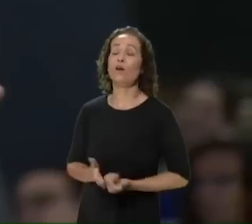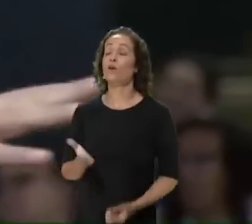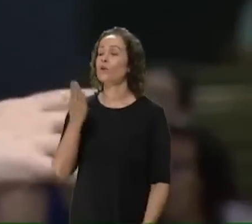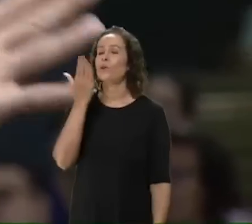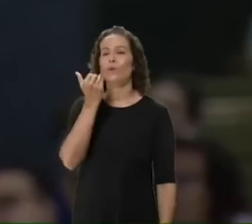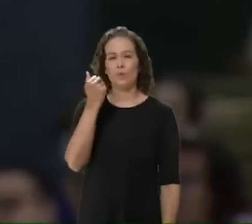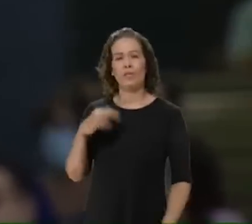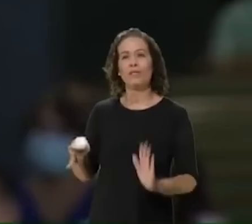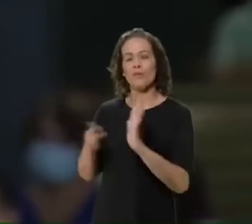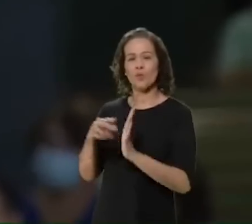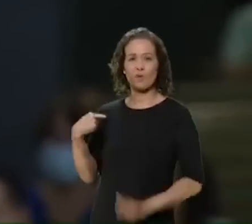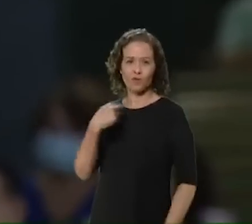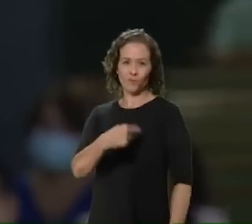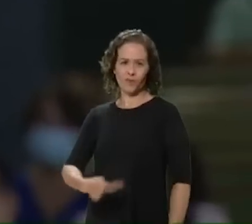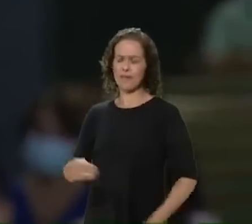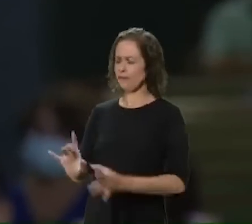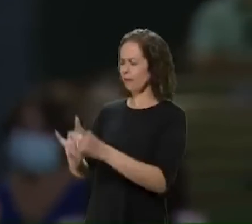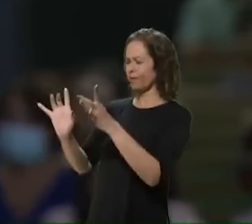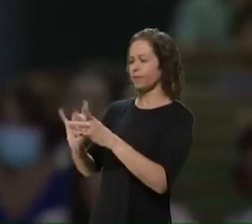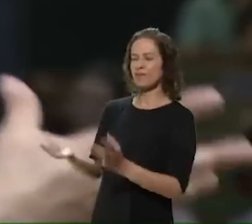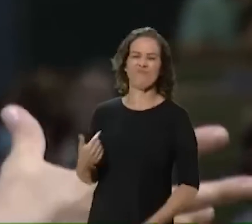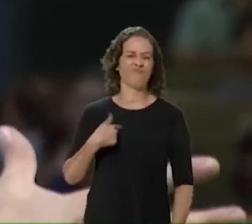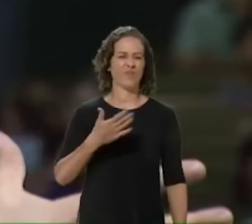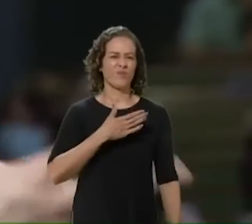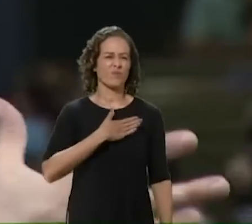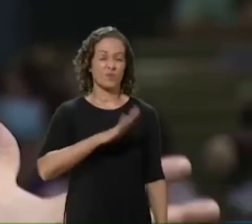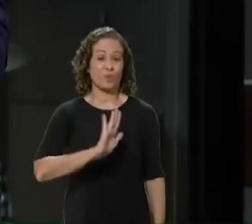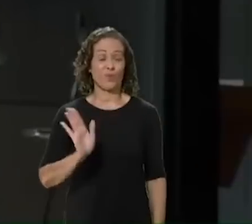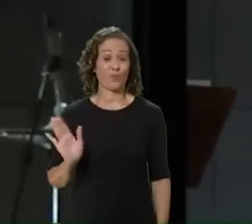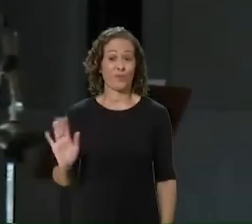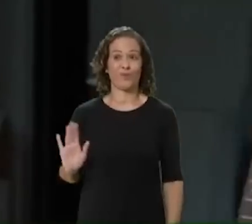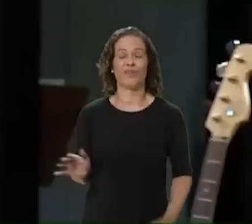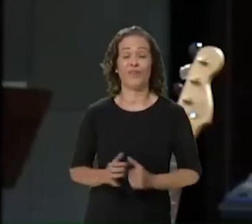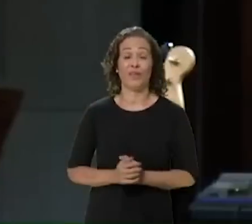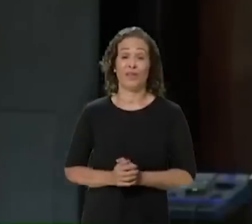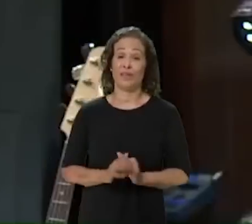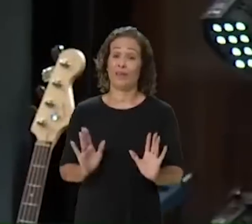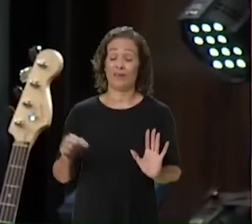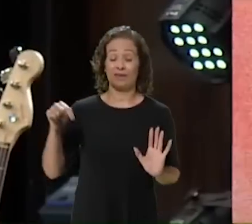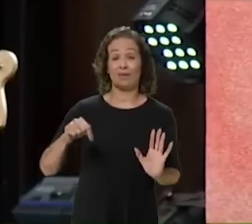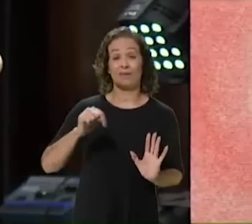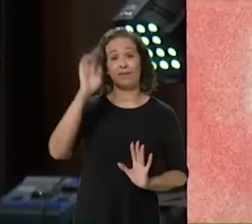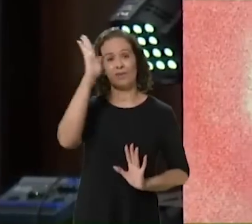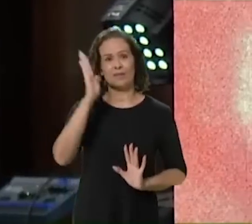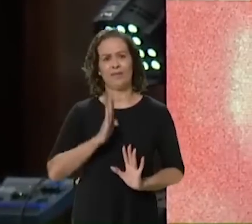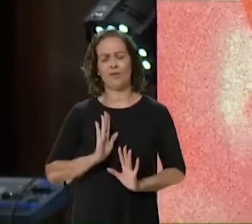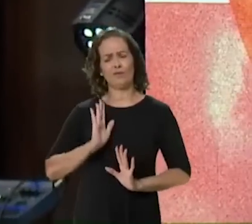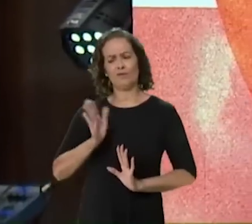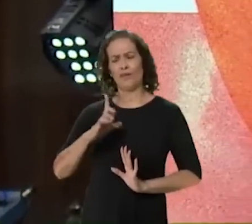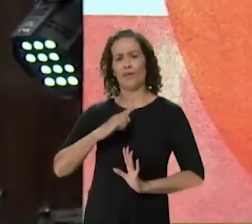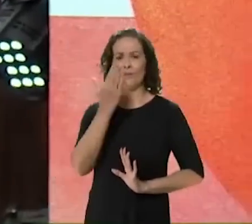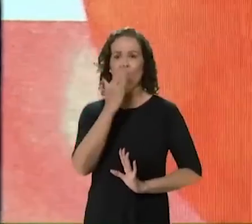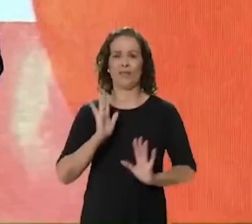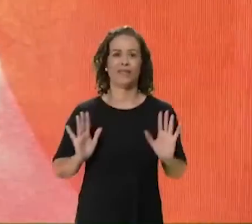japonesa. Eu não gosto de comida japonesa. A gente já criou fogão aqui no Brasil. Então, eu não admito uma pessoa